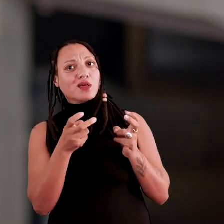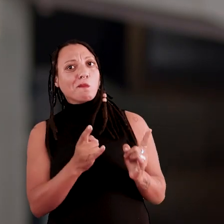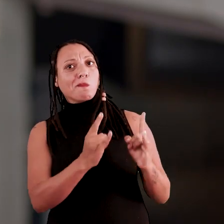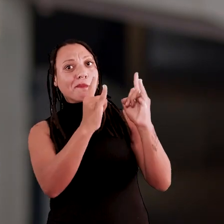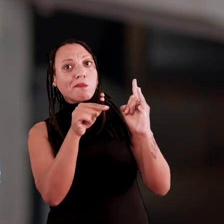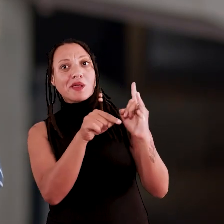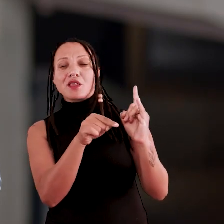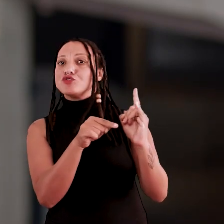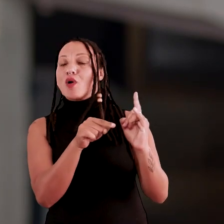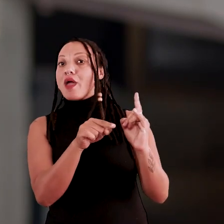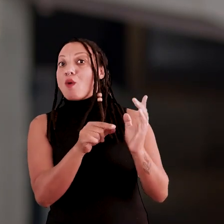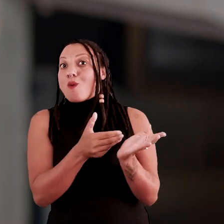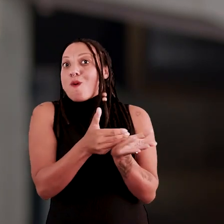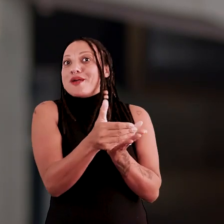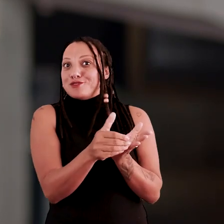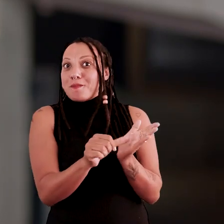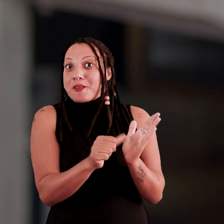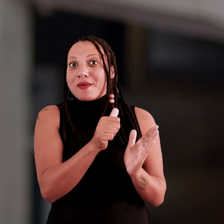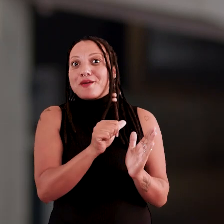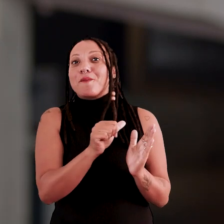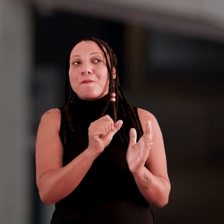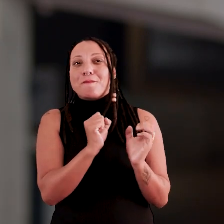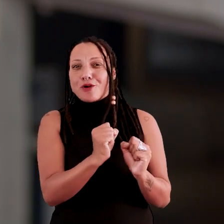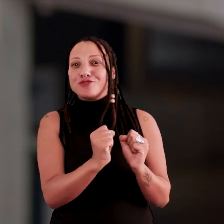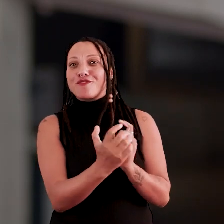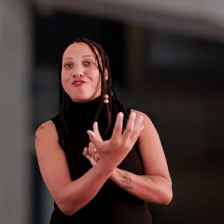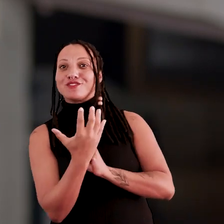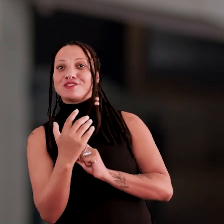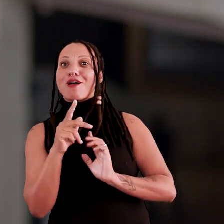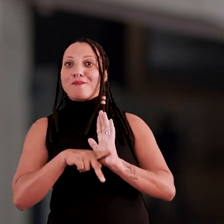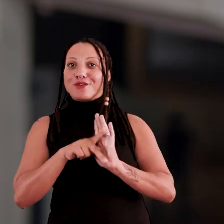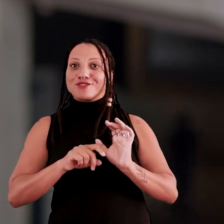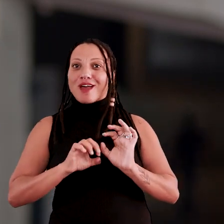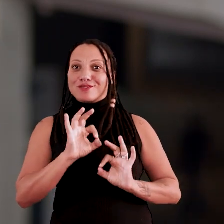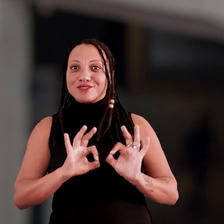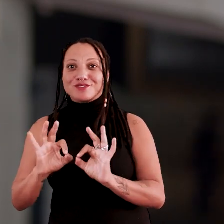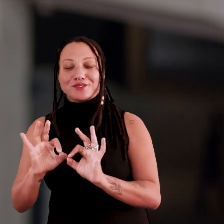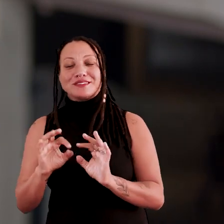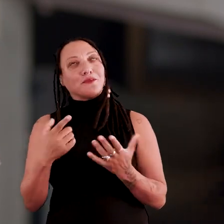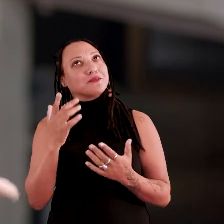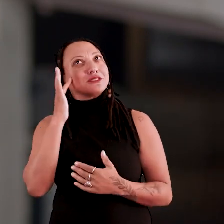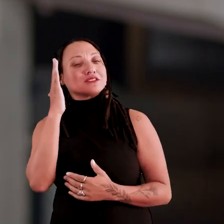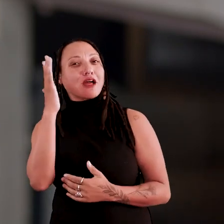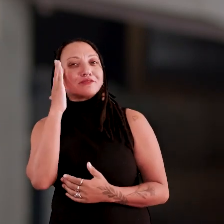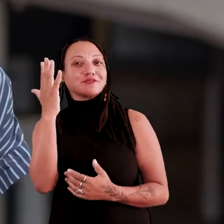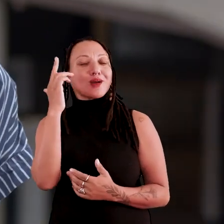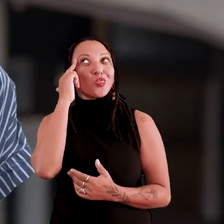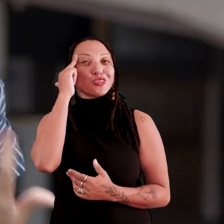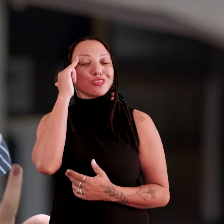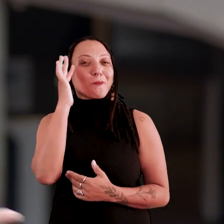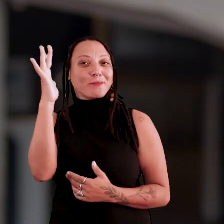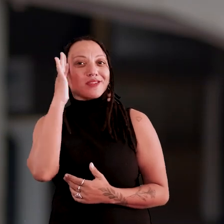estrutura que já existe lá, eu poderia criar uma nova estrutura e pensar essas novas divisões de espaço a partir dessa estrutura que fosse pensada